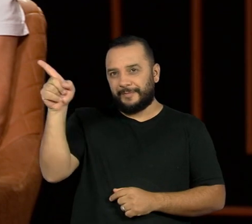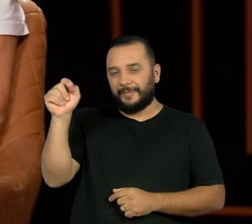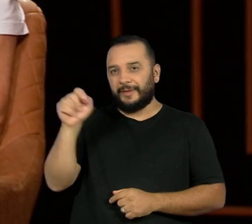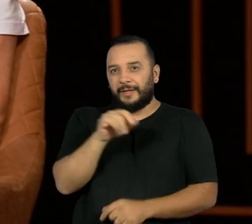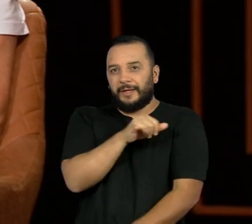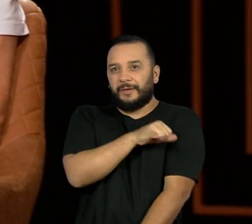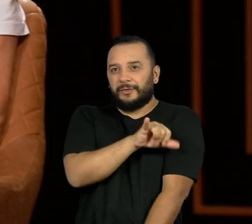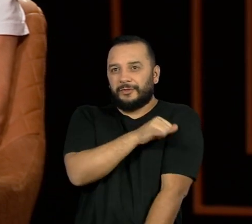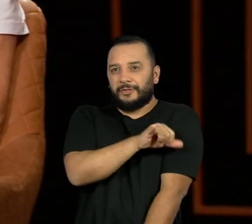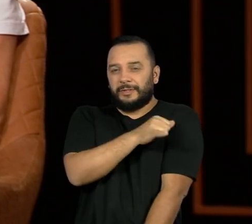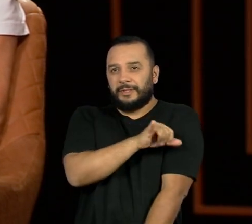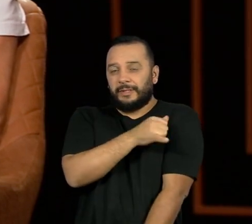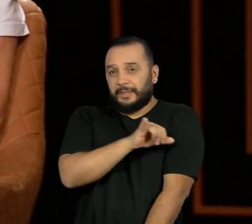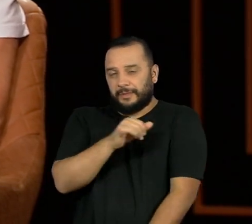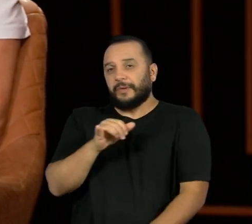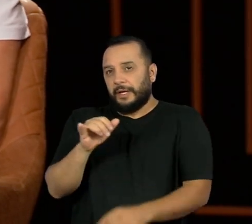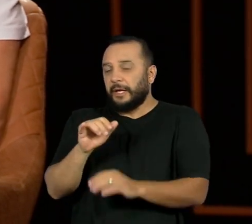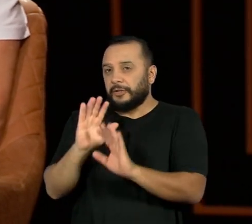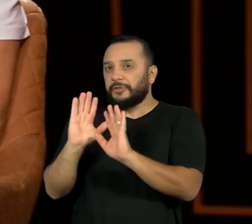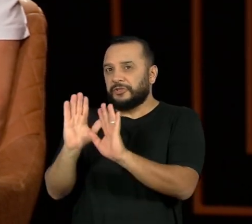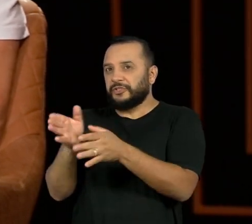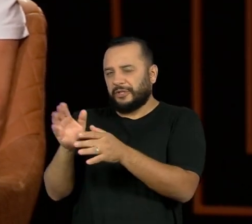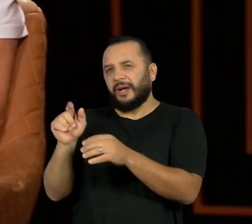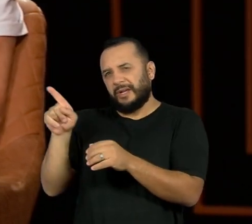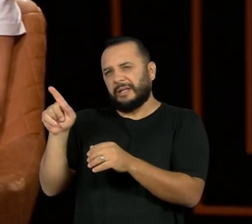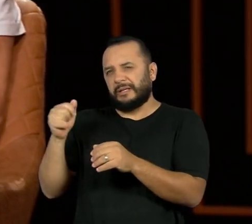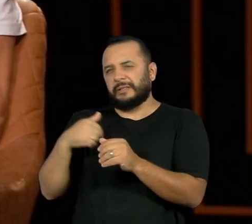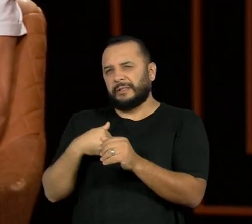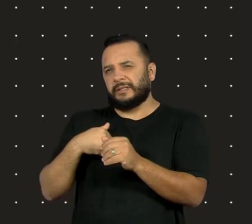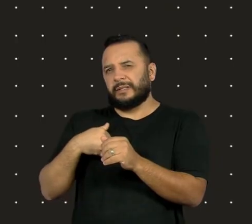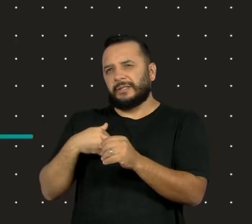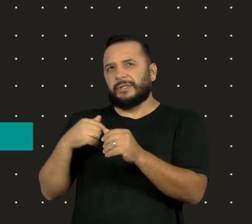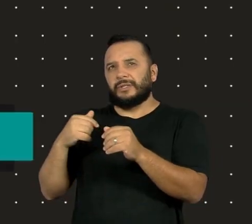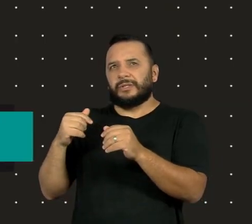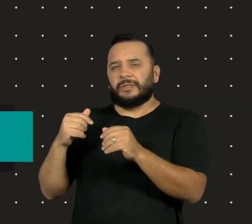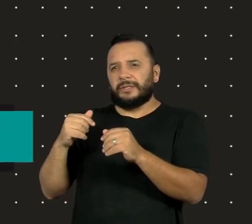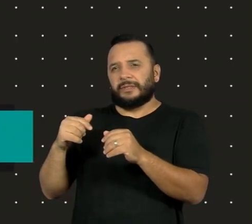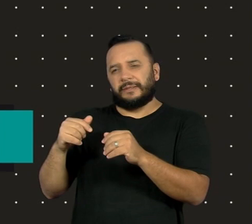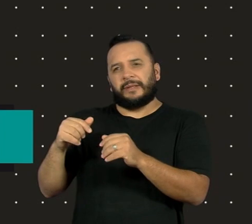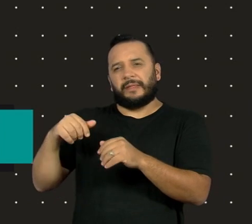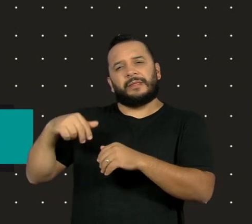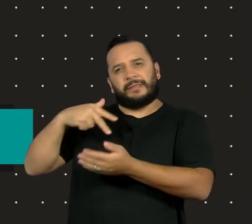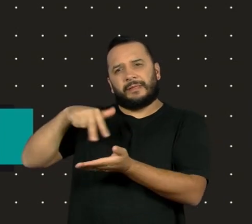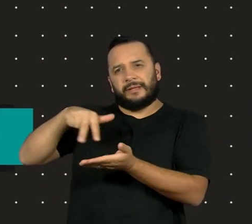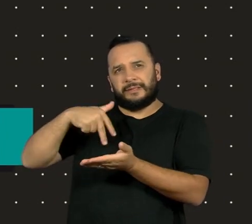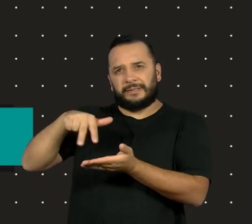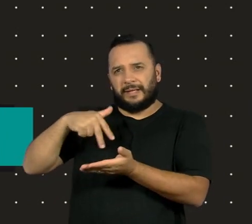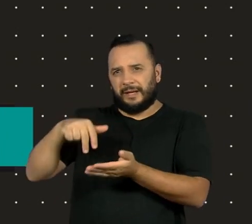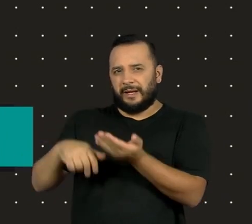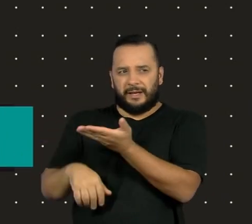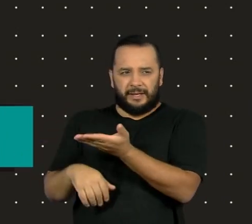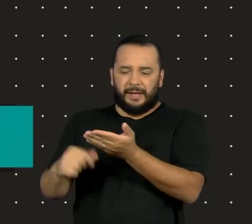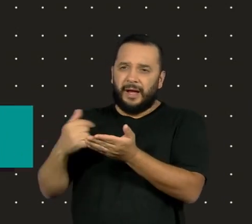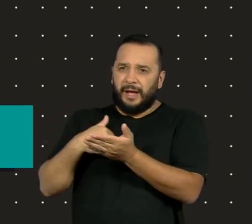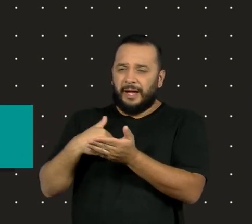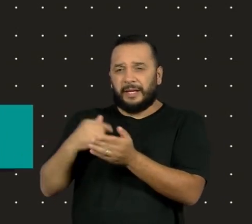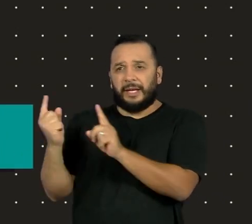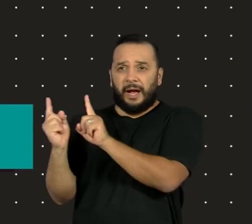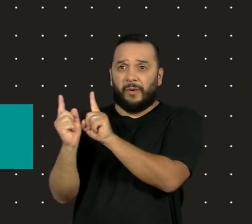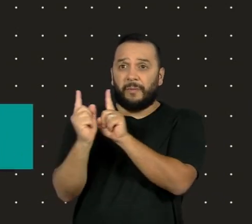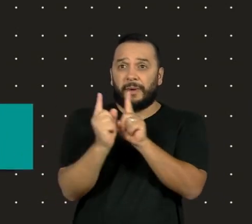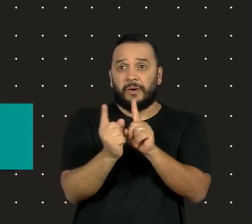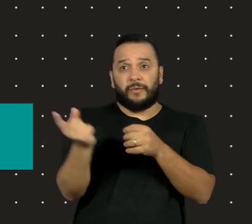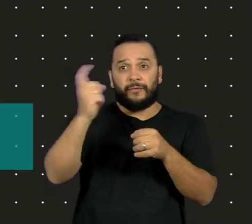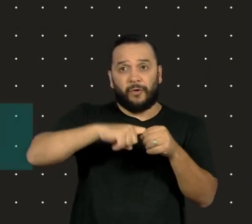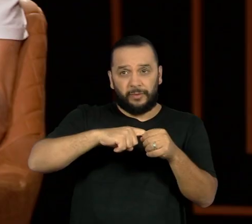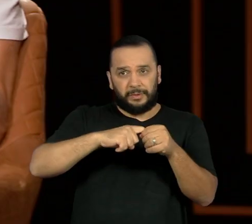chegou a hora de ir embora, de vir embora, né? Ele ia tocar, a companhia ia embora. E ele me acompanhou até o aeroporto. Naquela época